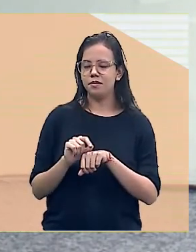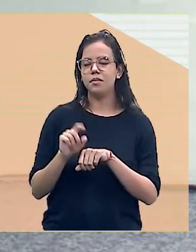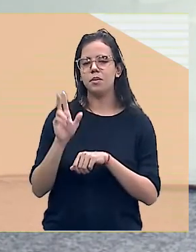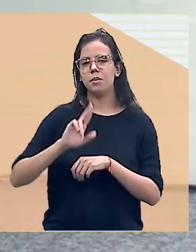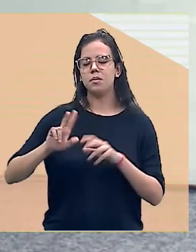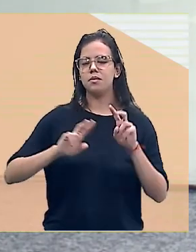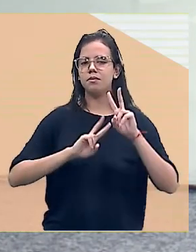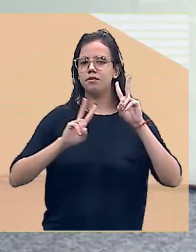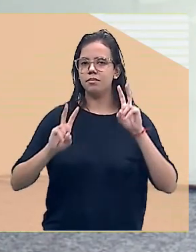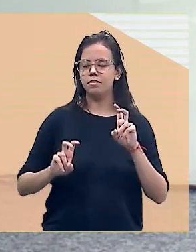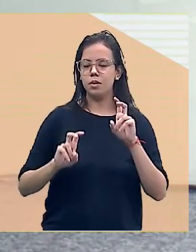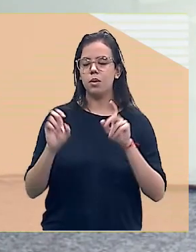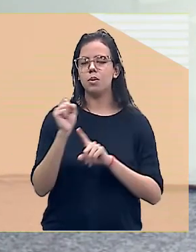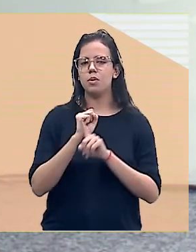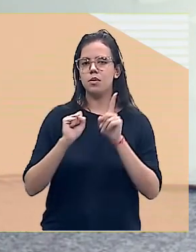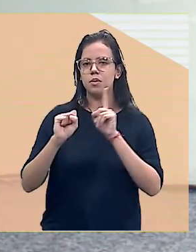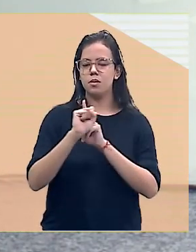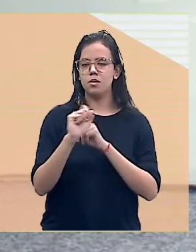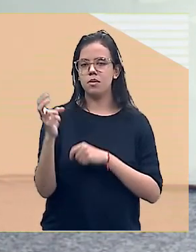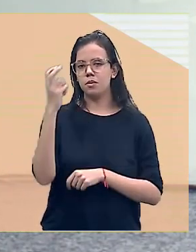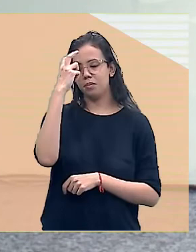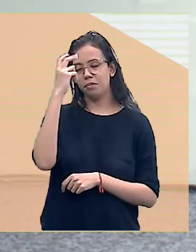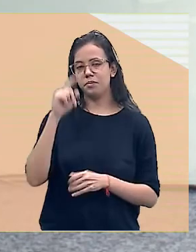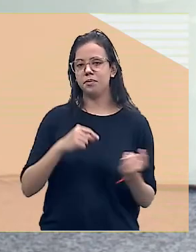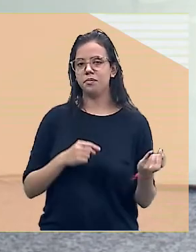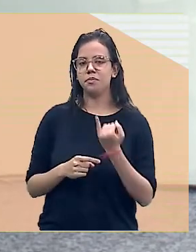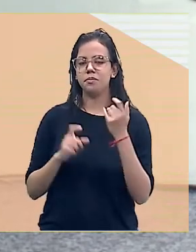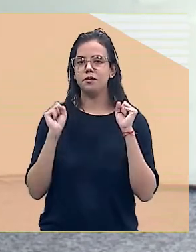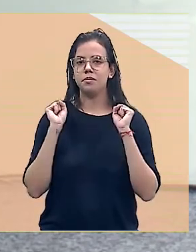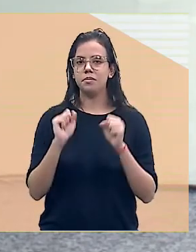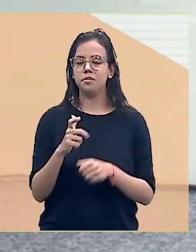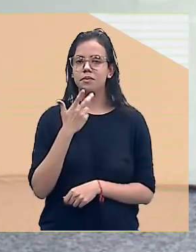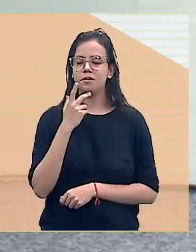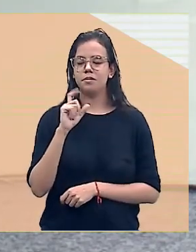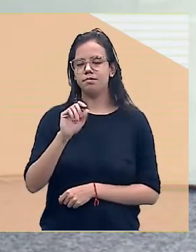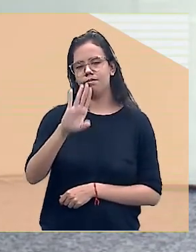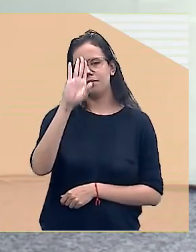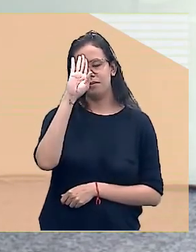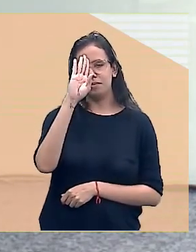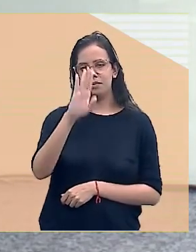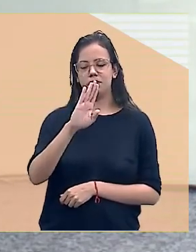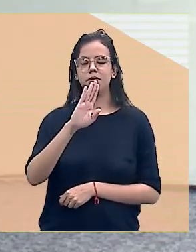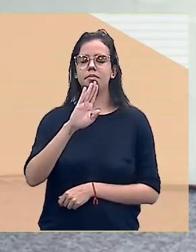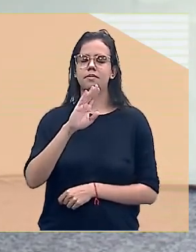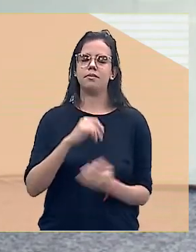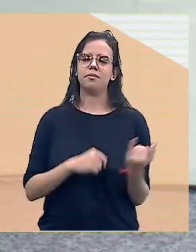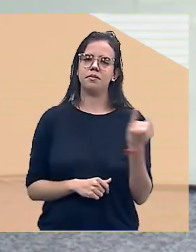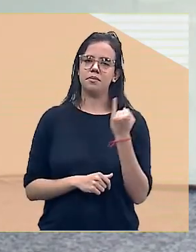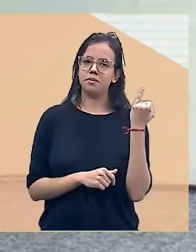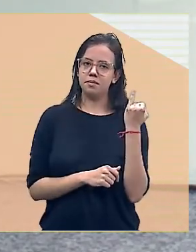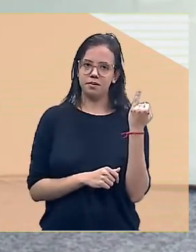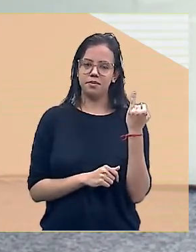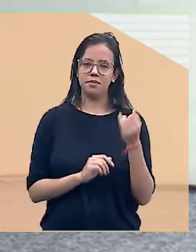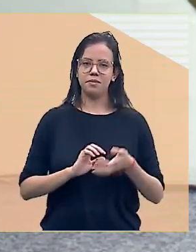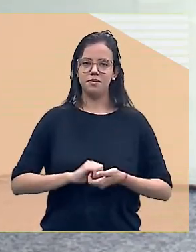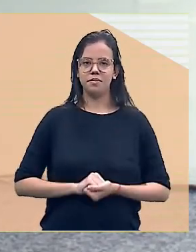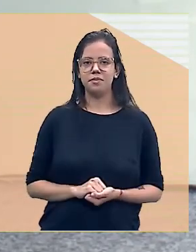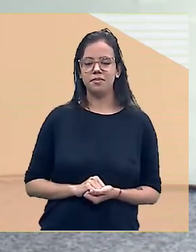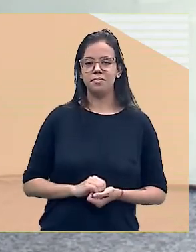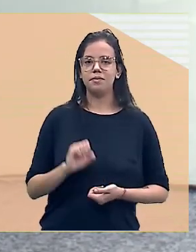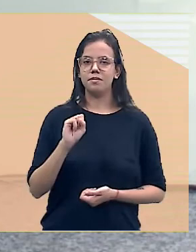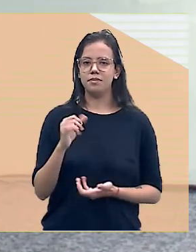é muito importante eu posso até dizer crucial fundamental